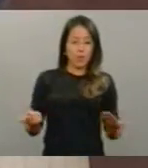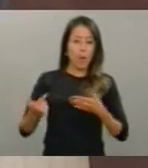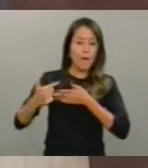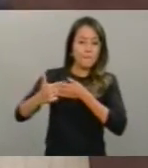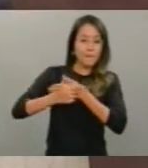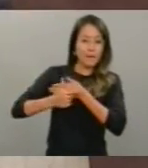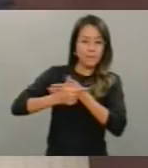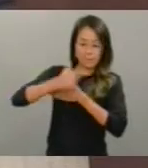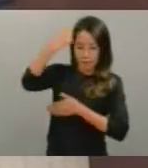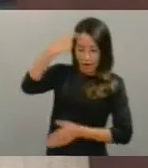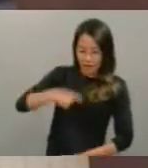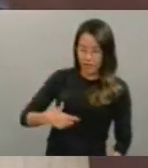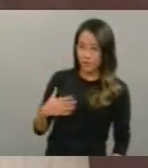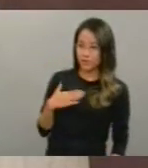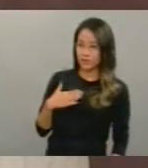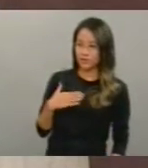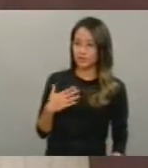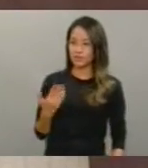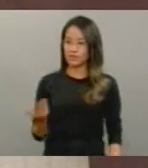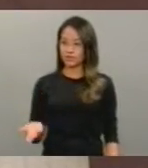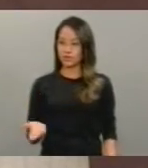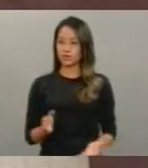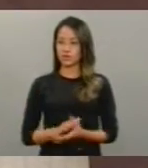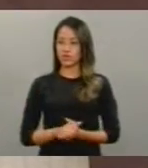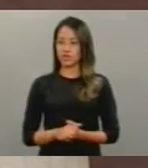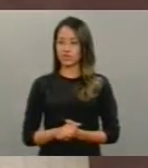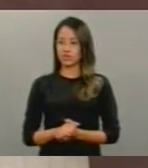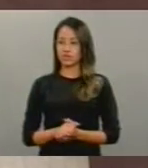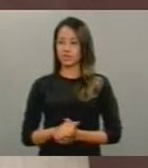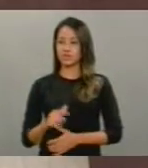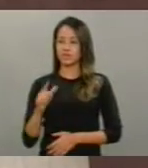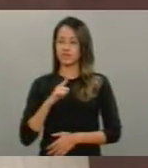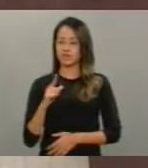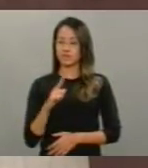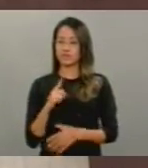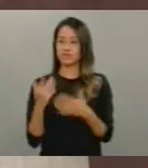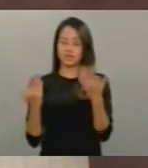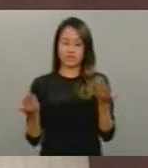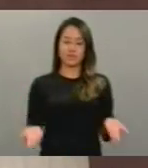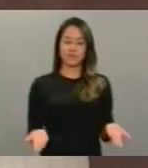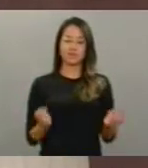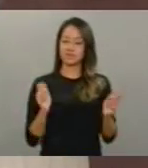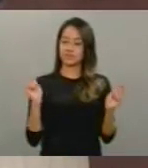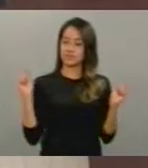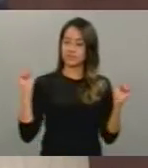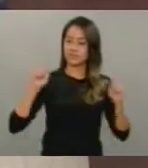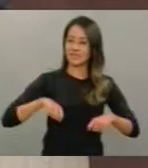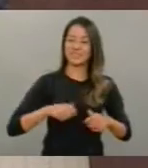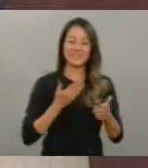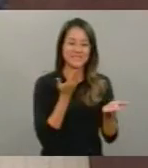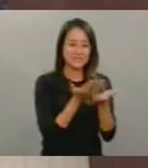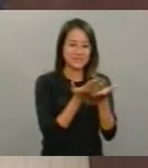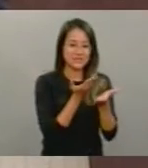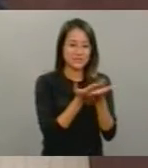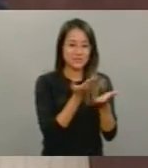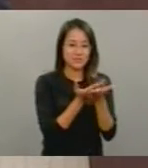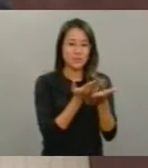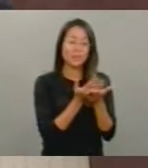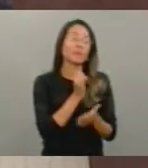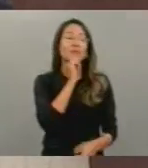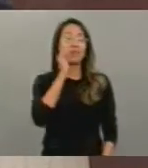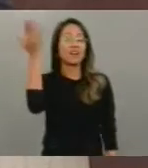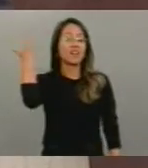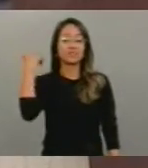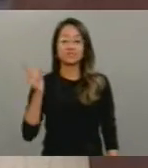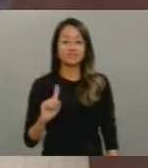As mulheres sequer podiam votar. Antes disso, elas sequer podiam estudar. Na década de 10, o